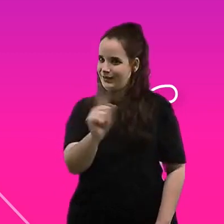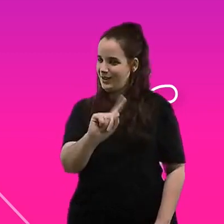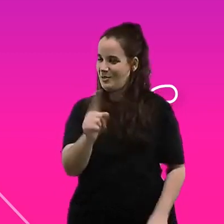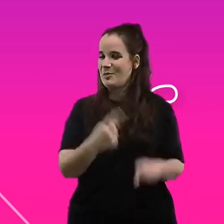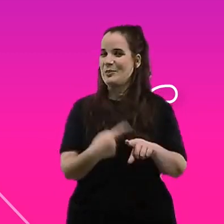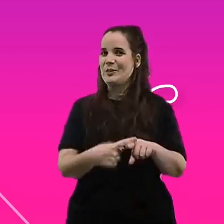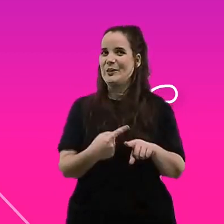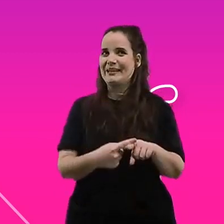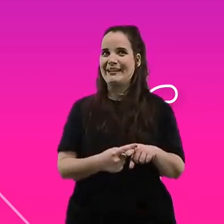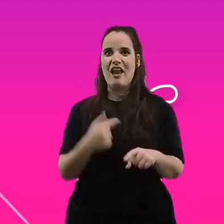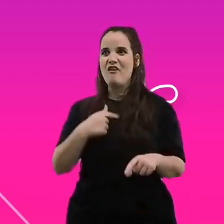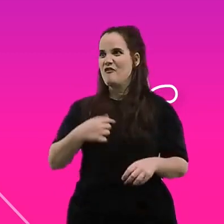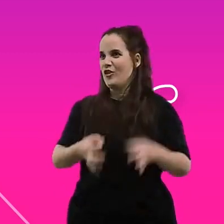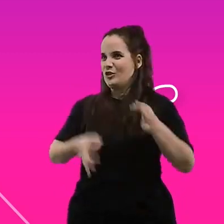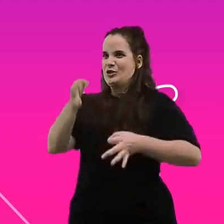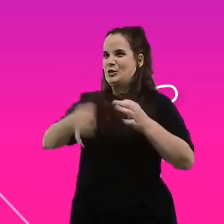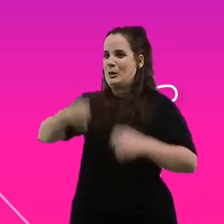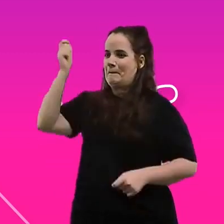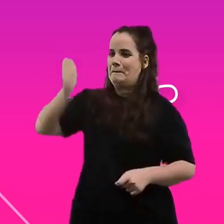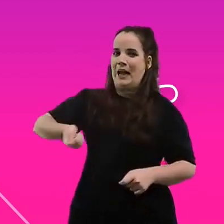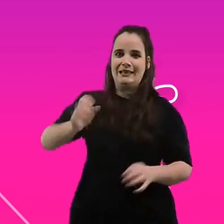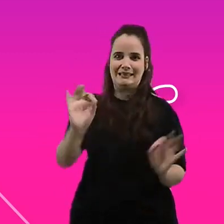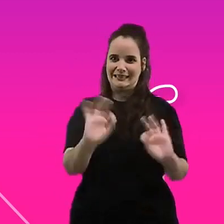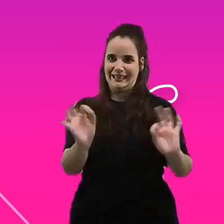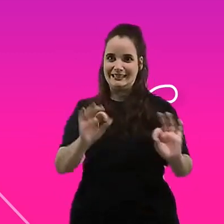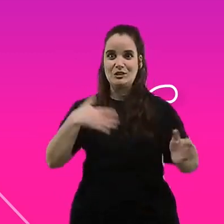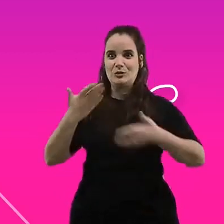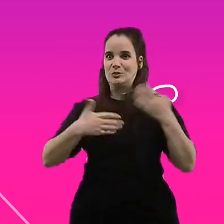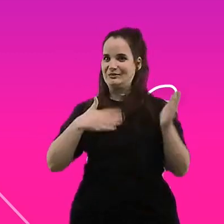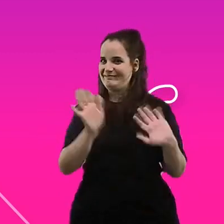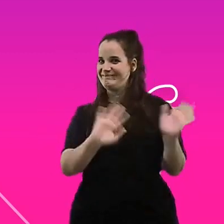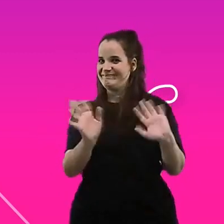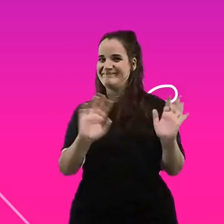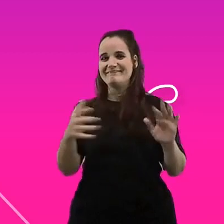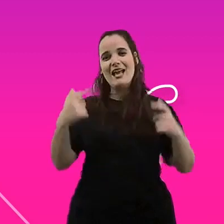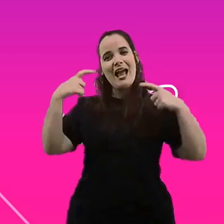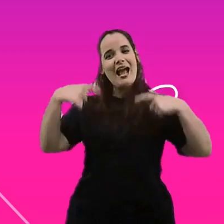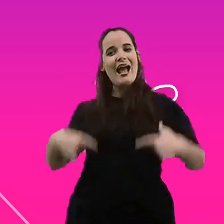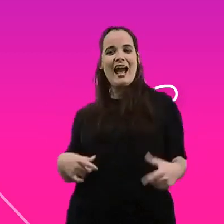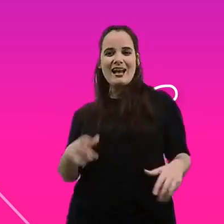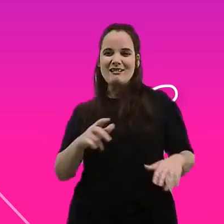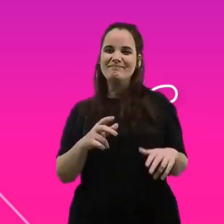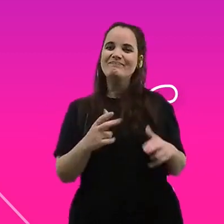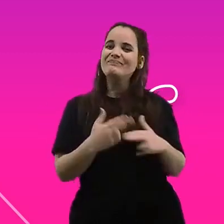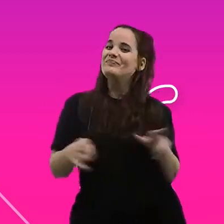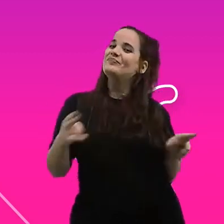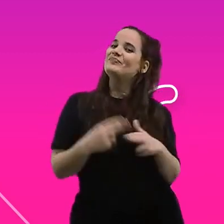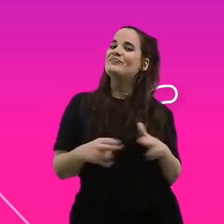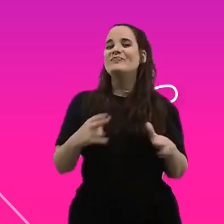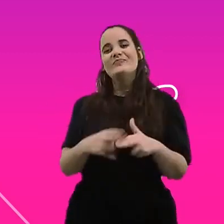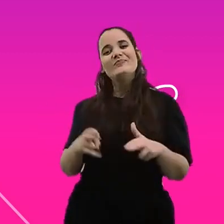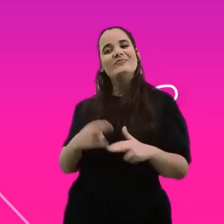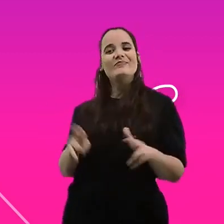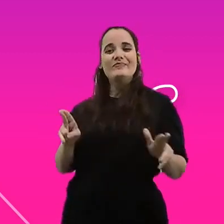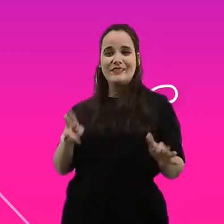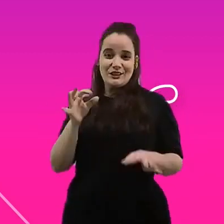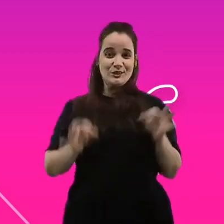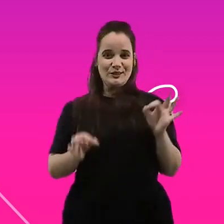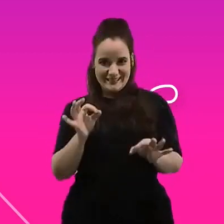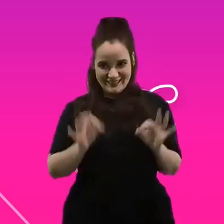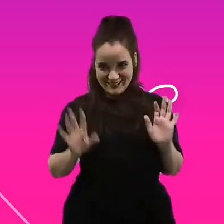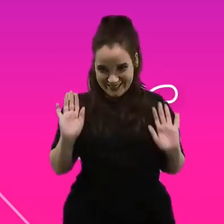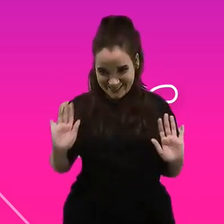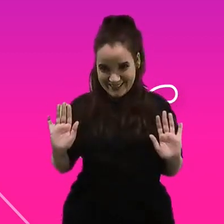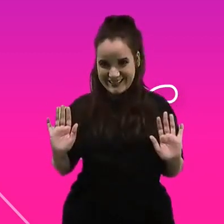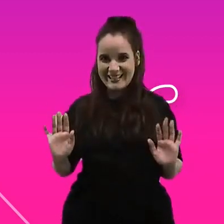júri condenar alguém. Então, para não assustar. É, eu estou num visual mais light, né? Mas aquela figura típica de juiz, né? Obviamente que eu não